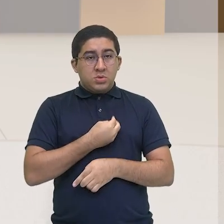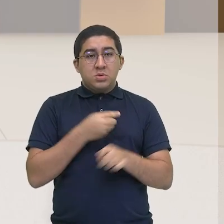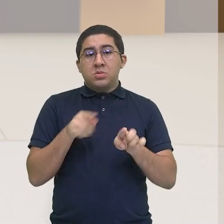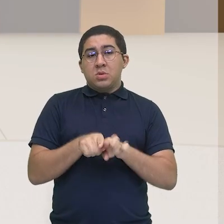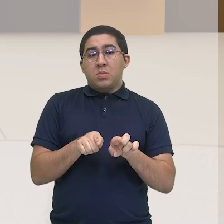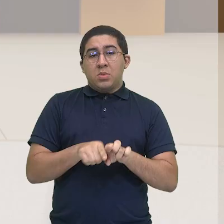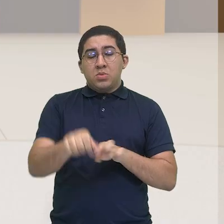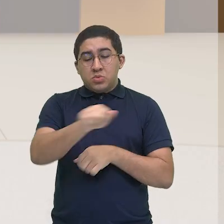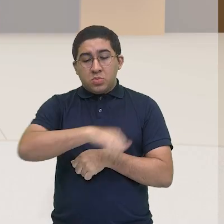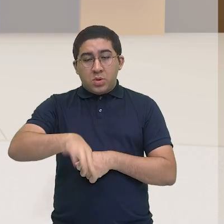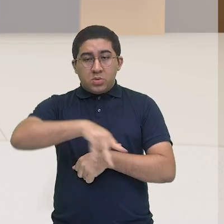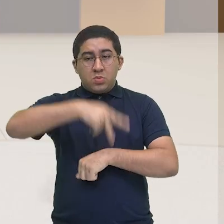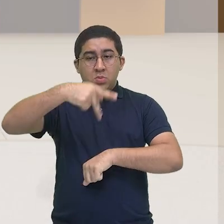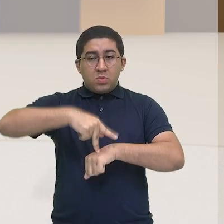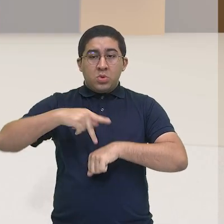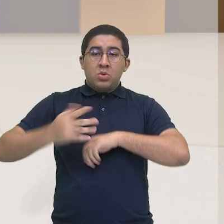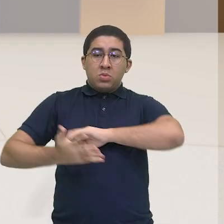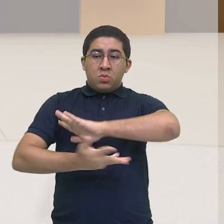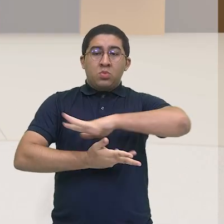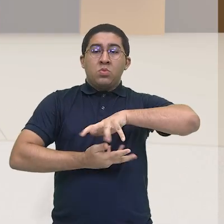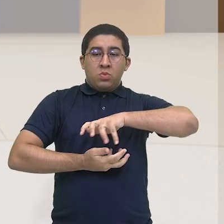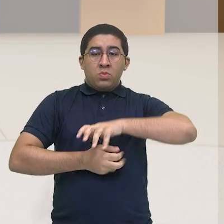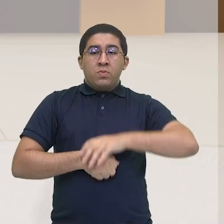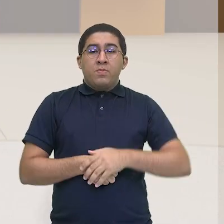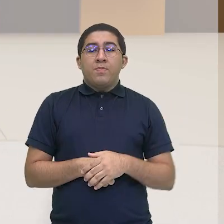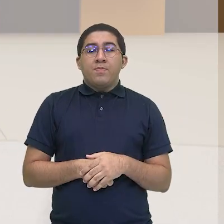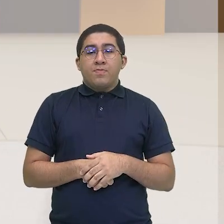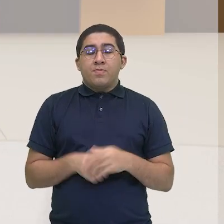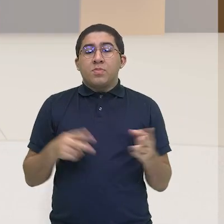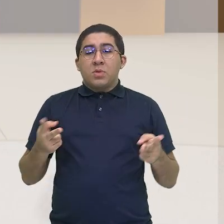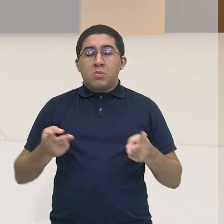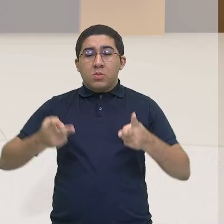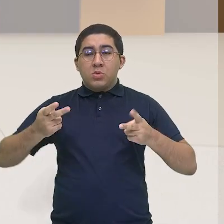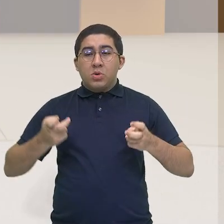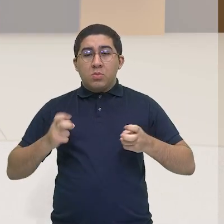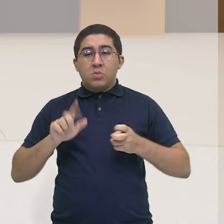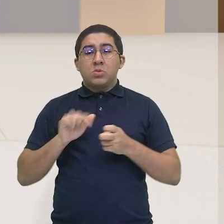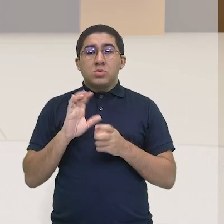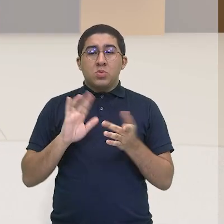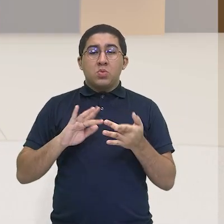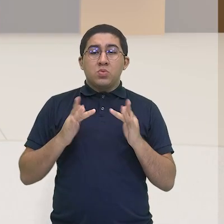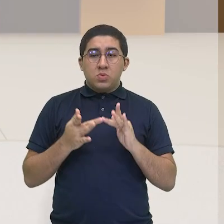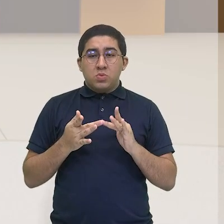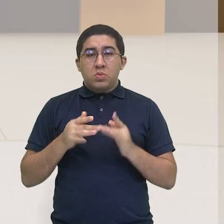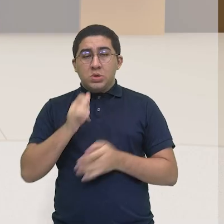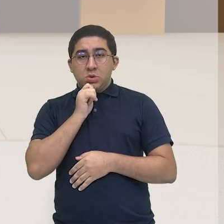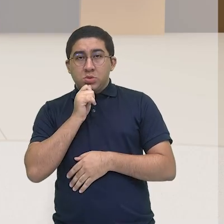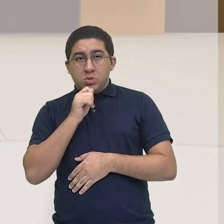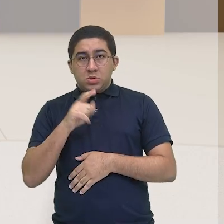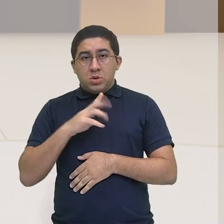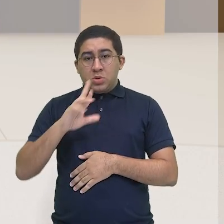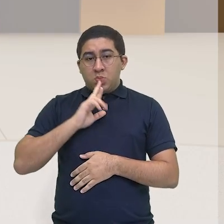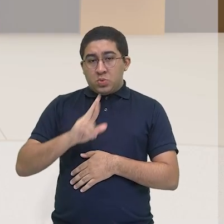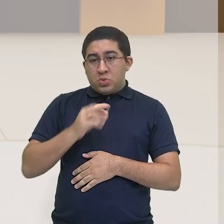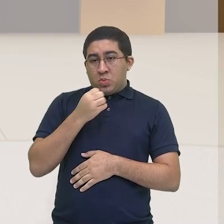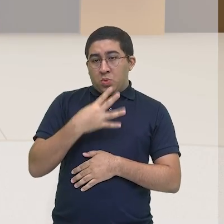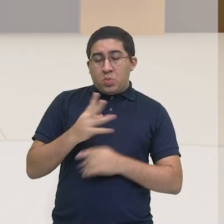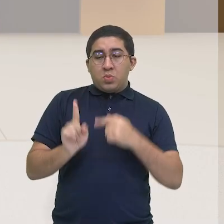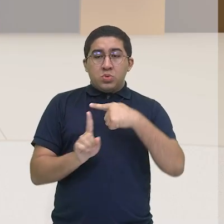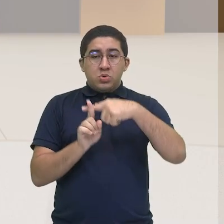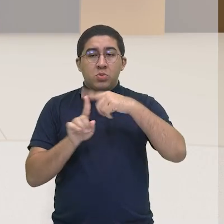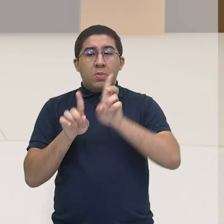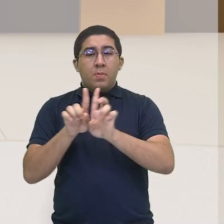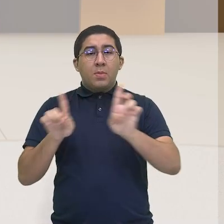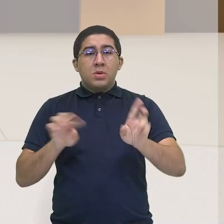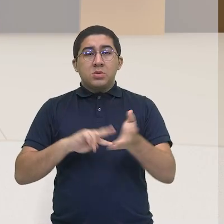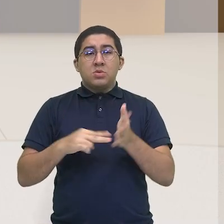ambiente, o país e o mundo. Então, vejam aí que, nesse caso, apesar do resultado ser positivo, ele